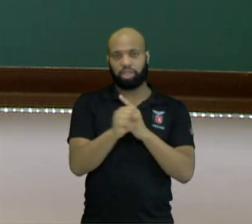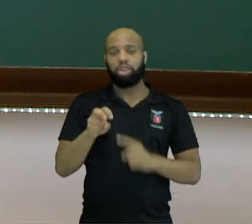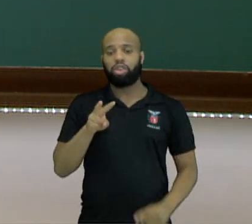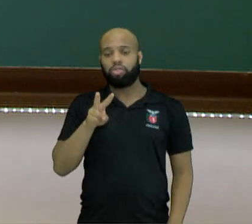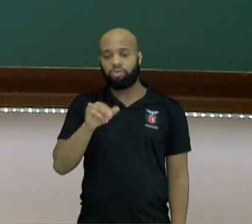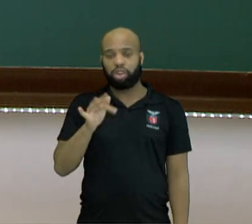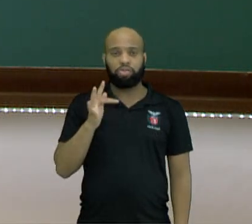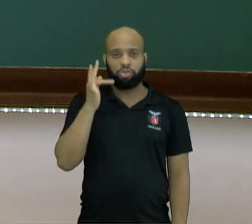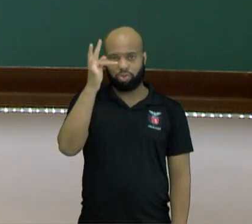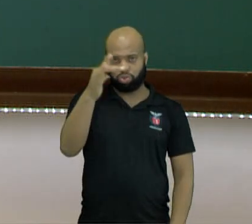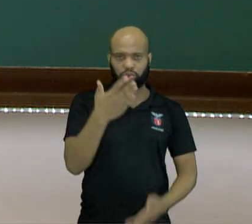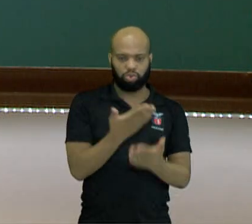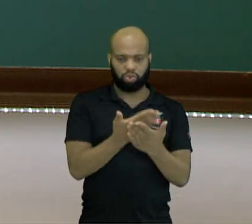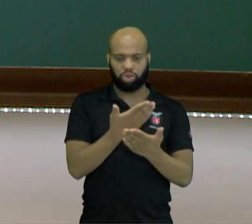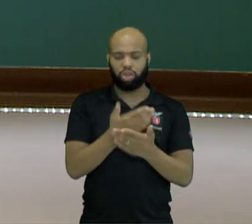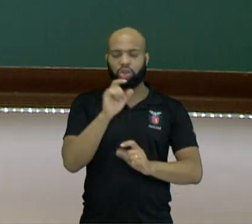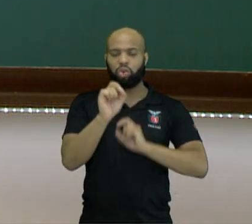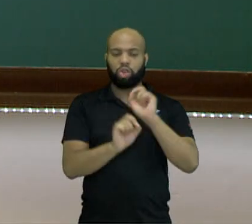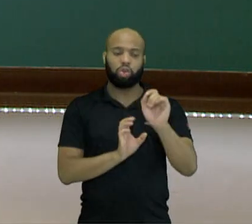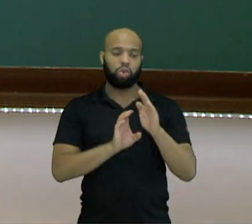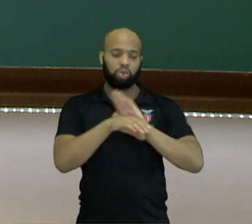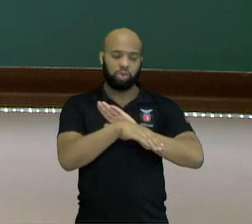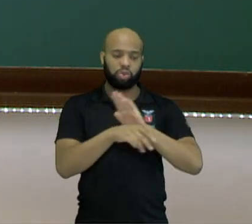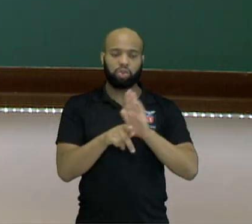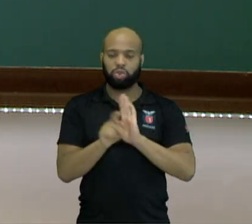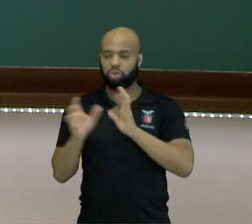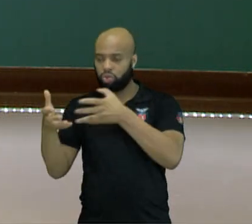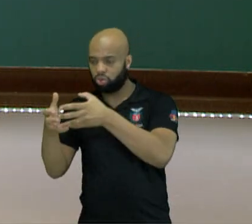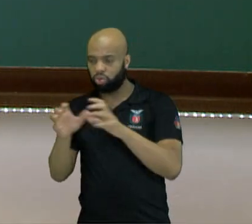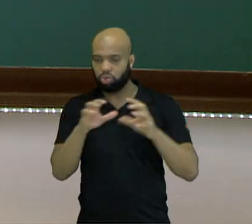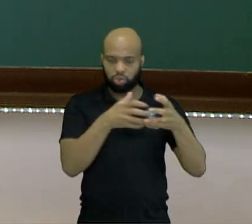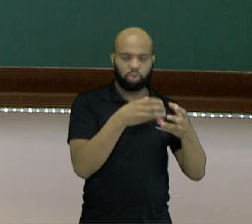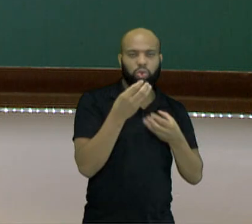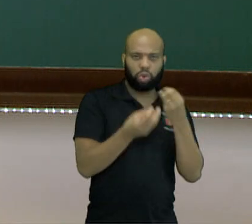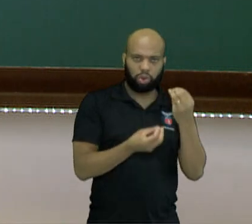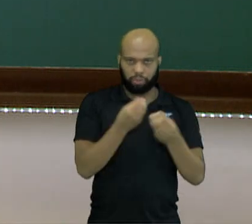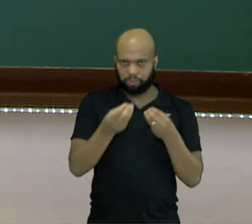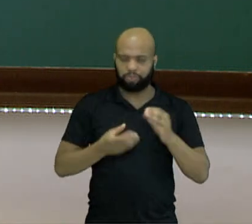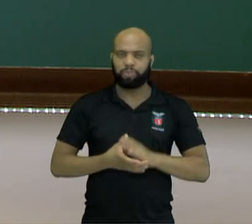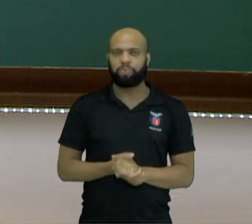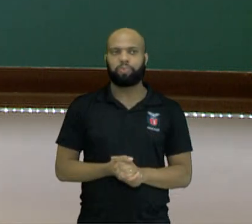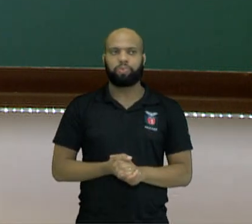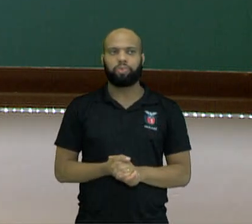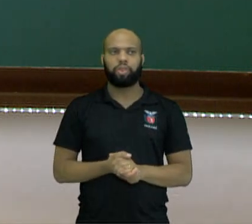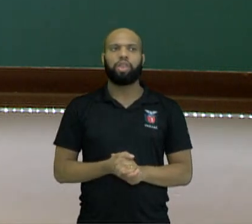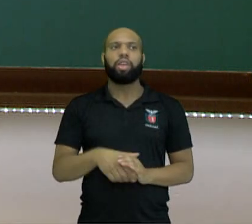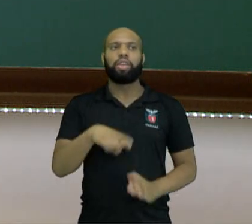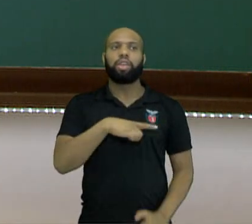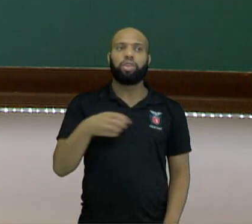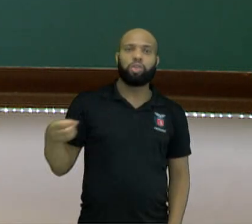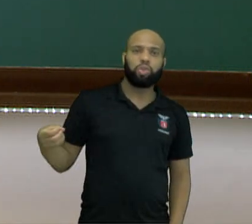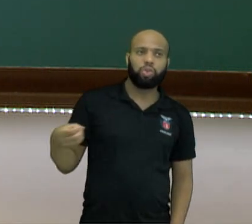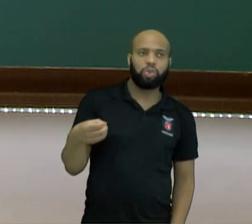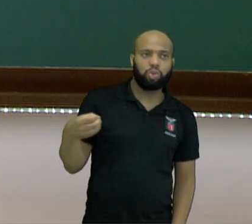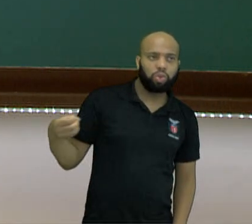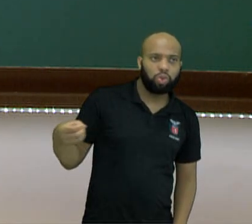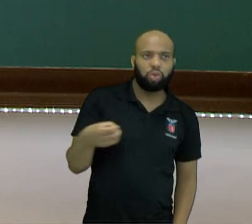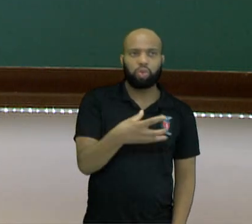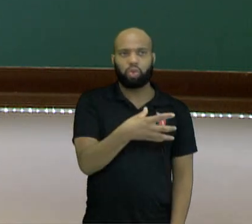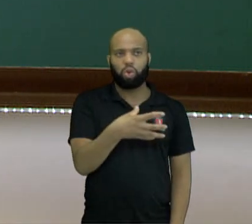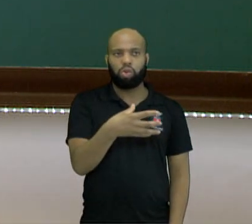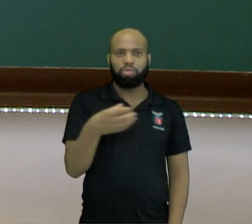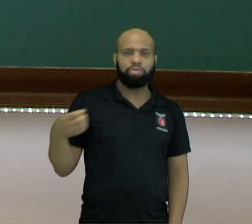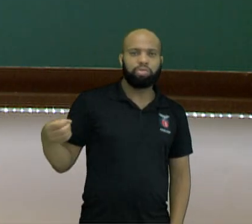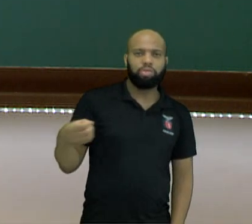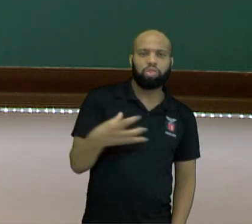Marx, por exemplo, o que ele define por essas classes e como elas se configuram. Temos os novos personagens que criam